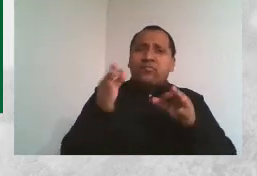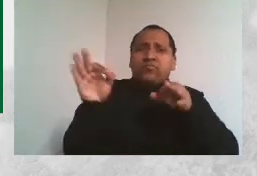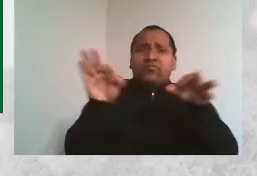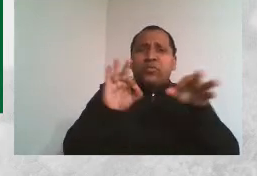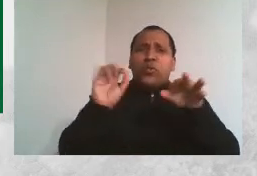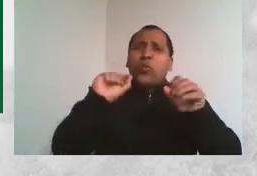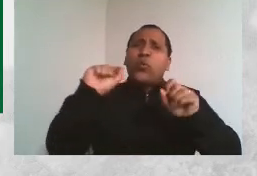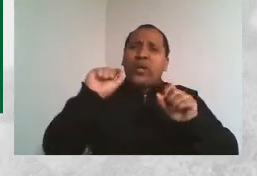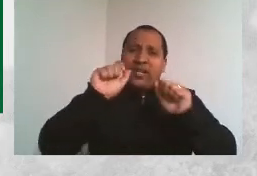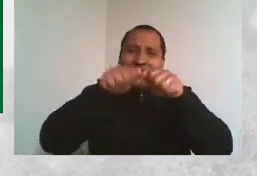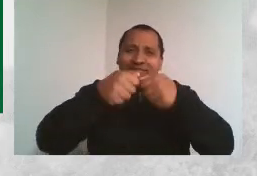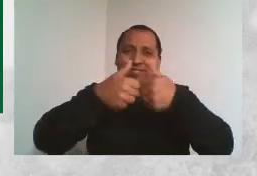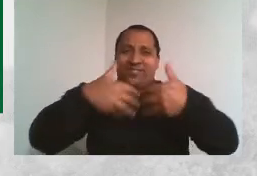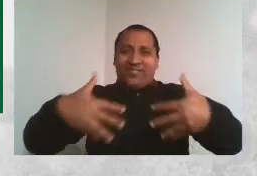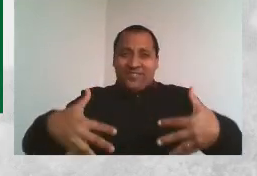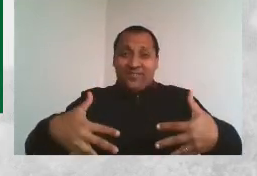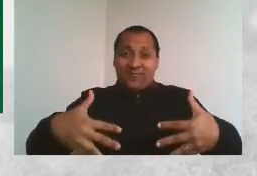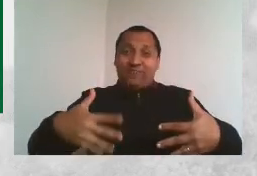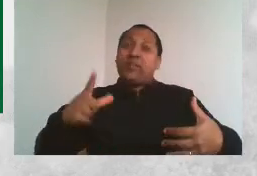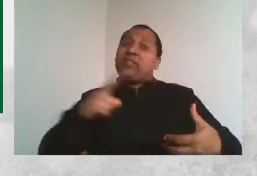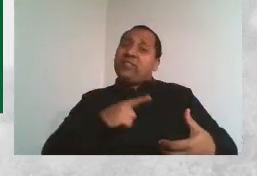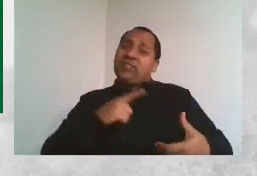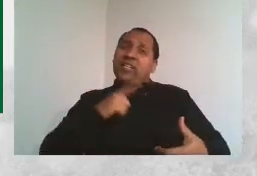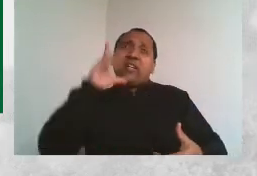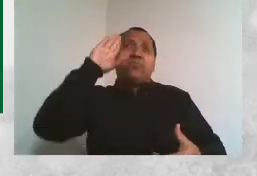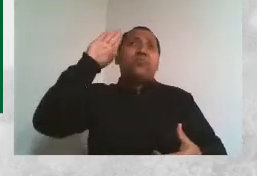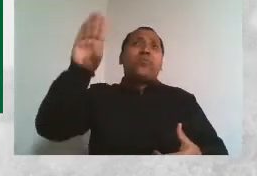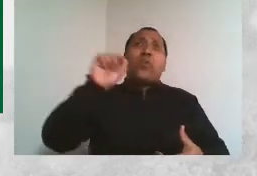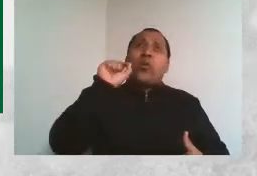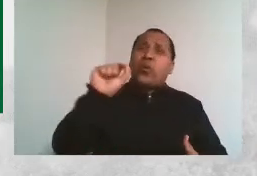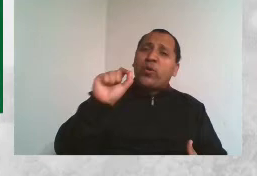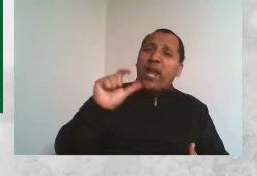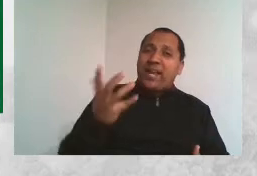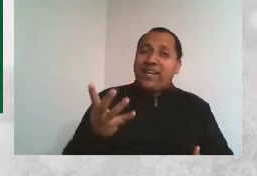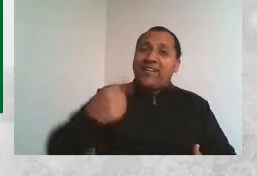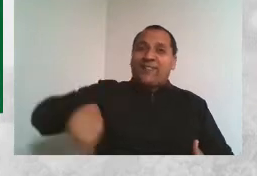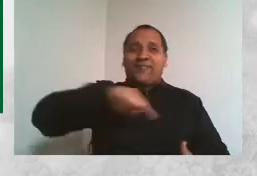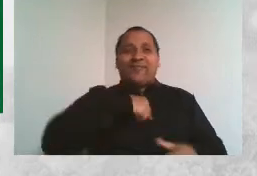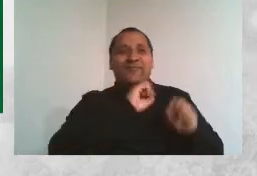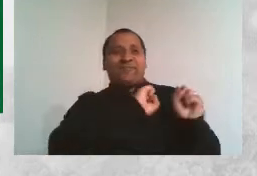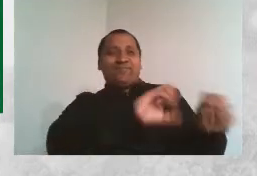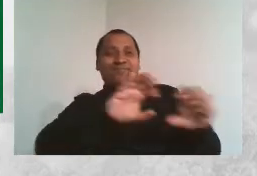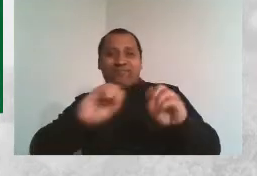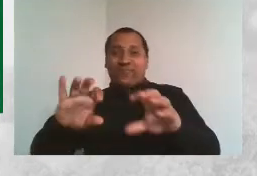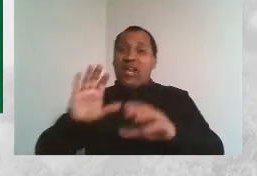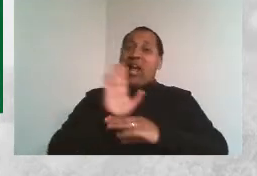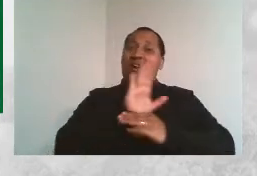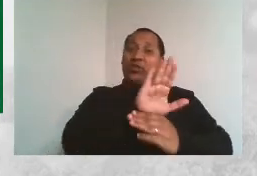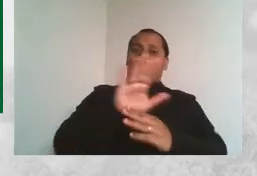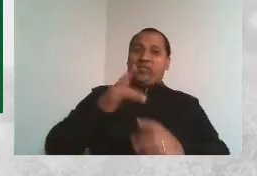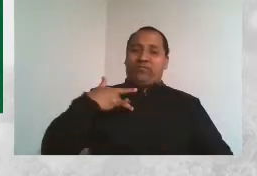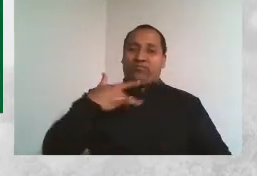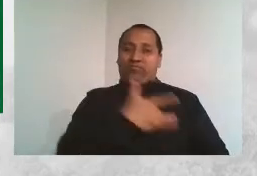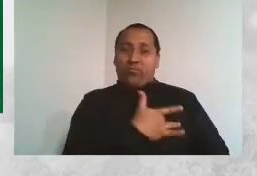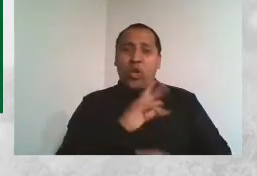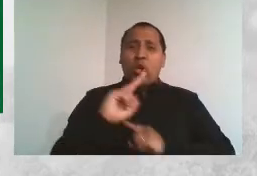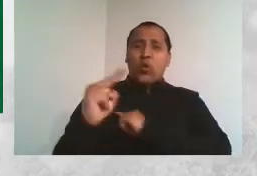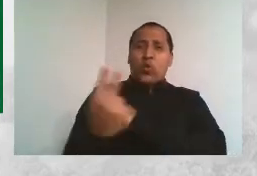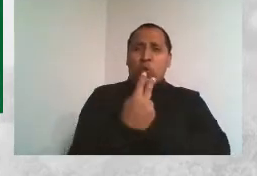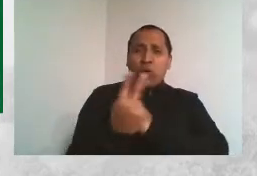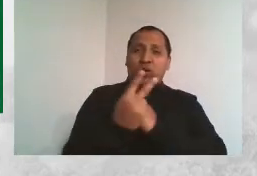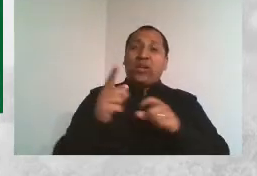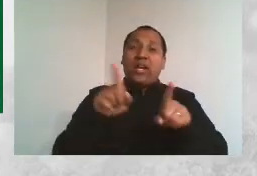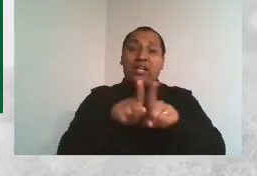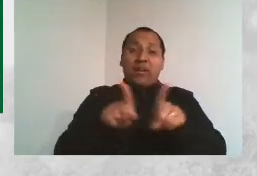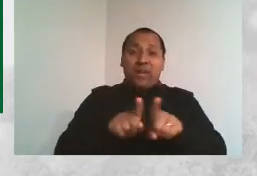de extensão onde ele tem como principais linhas, né, a educação em saúde, né, a prevenção e